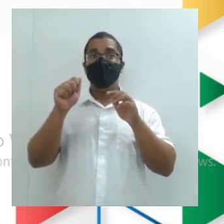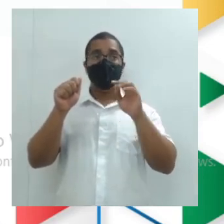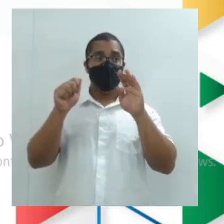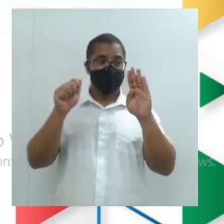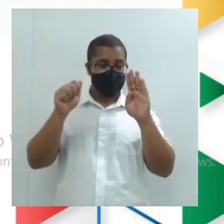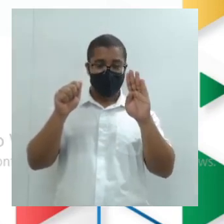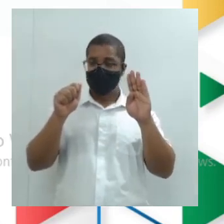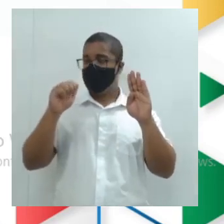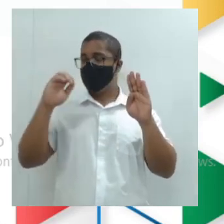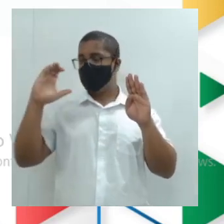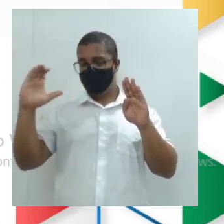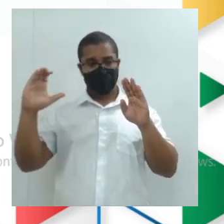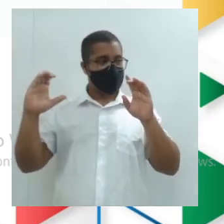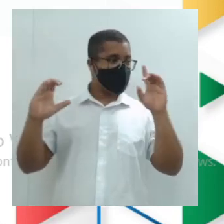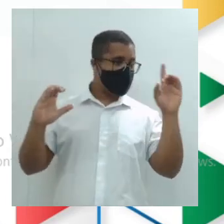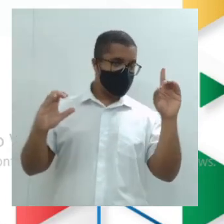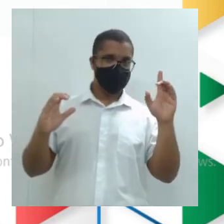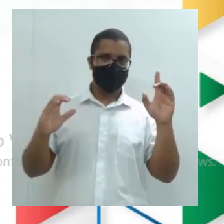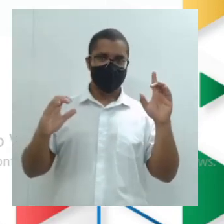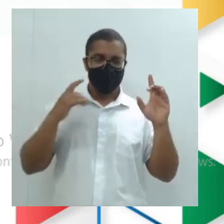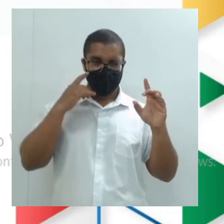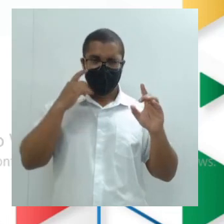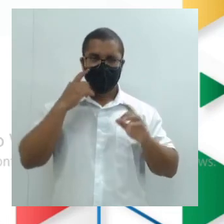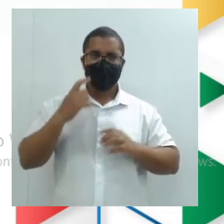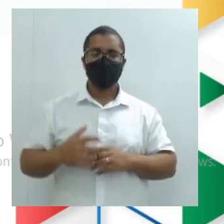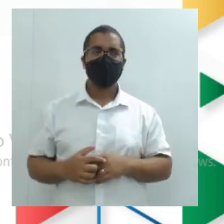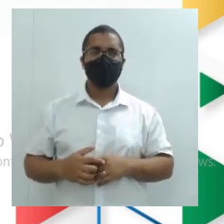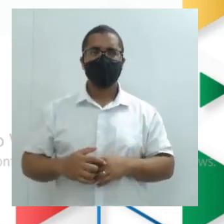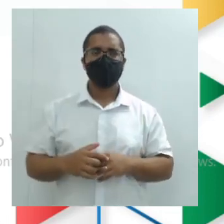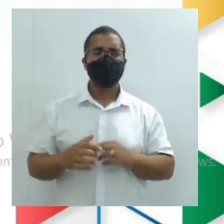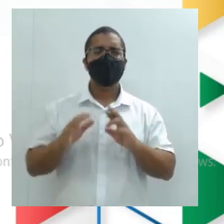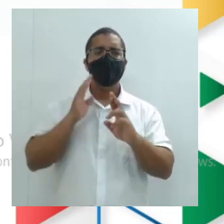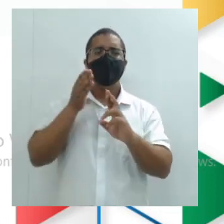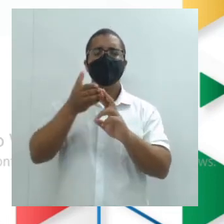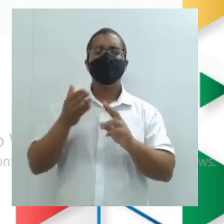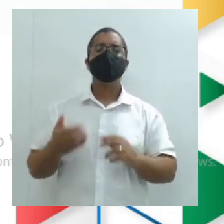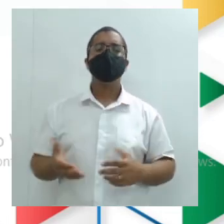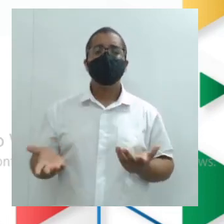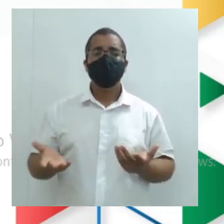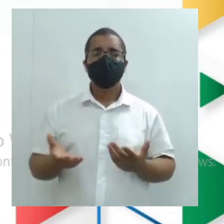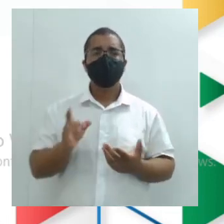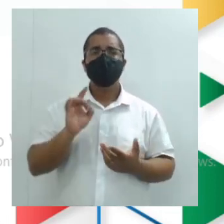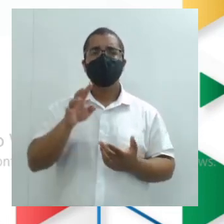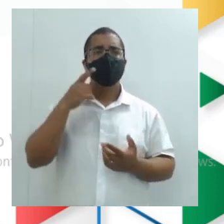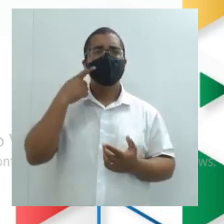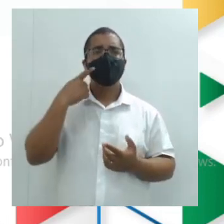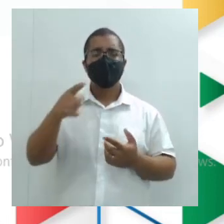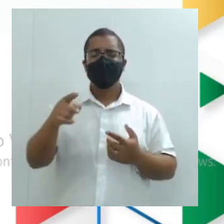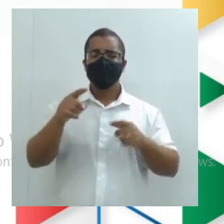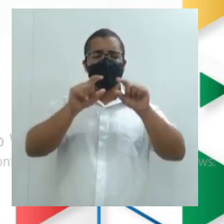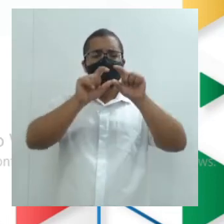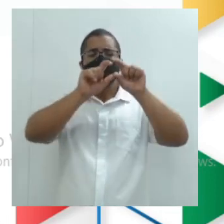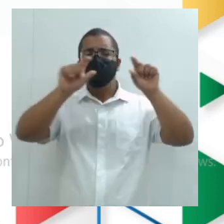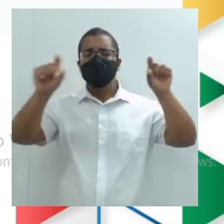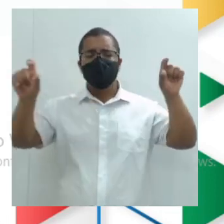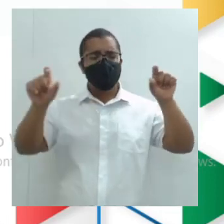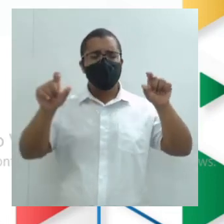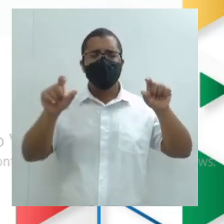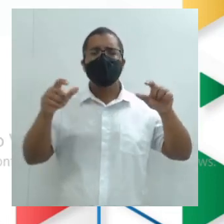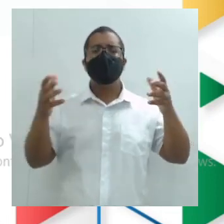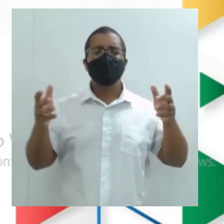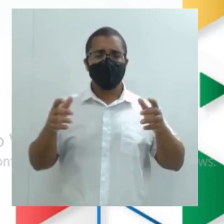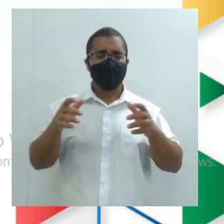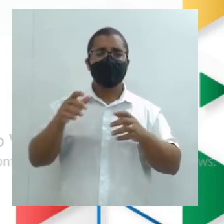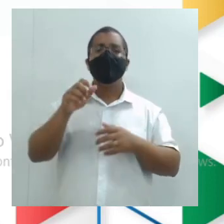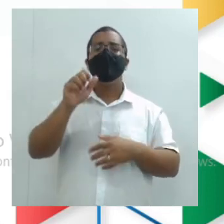C e do D. Então vamos para ela. Qual é a referência que eu tenho? Olha, é só ler o material. Se a letra